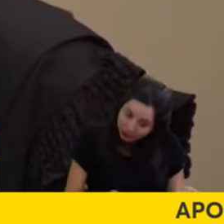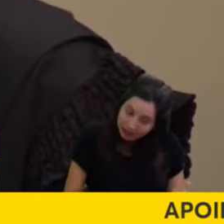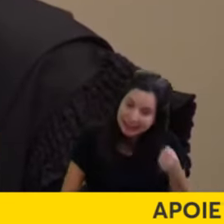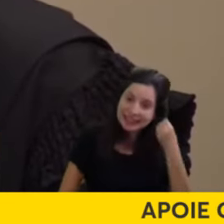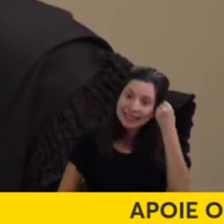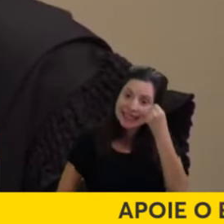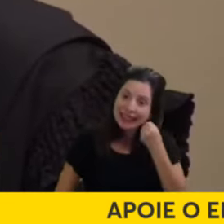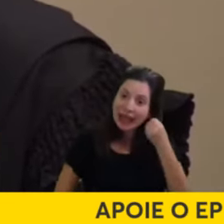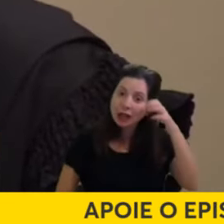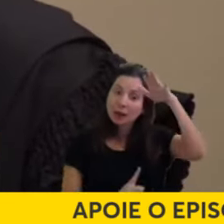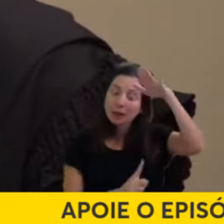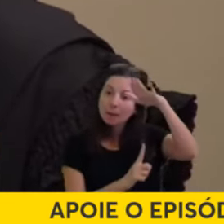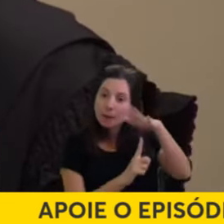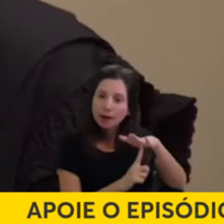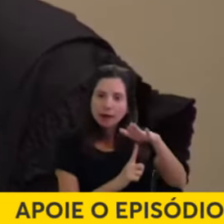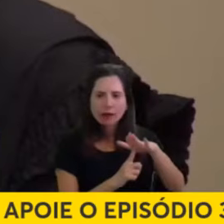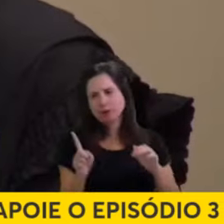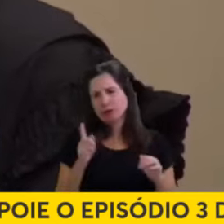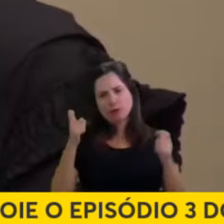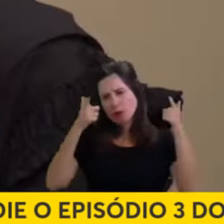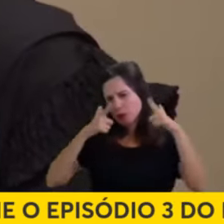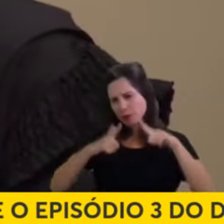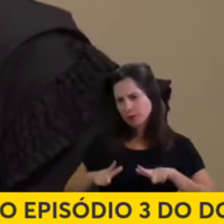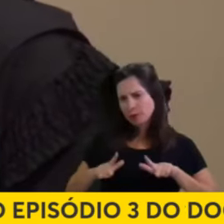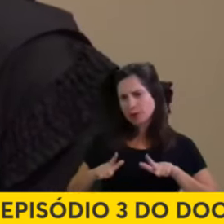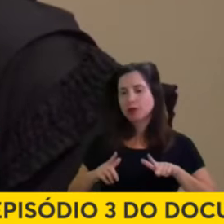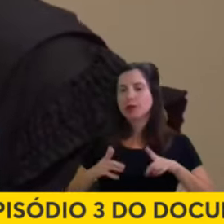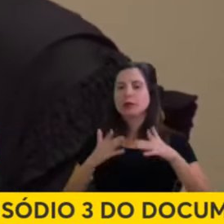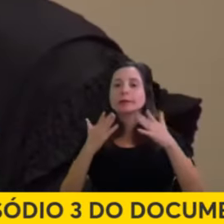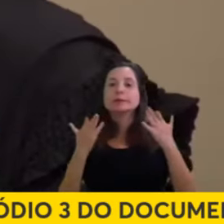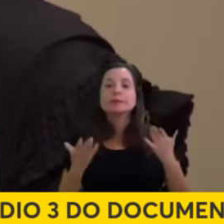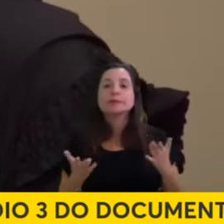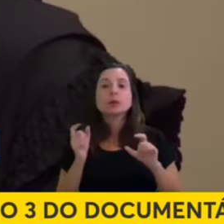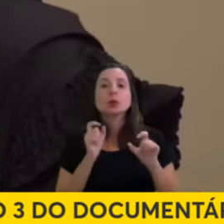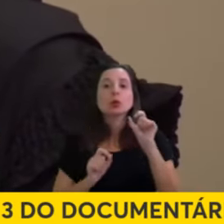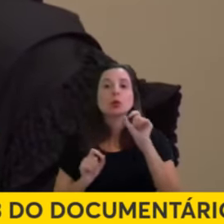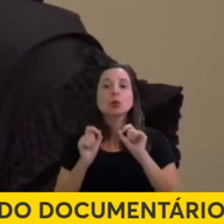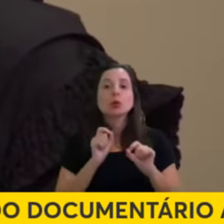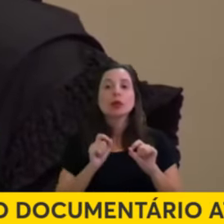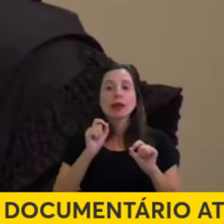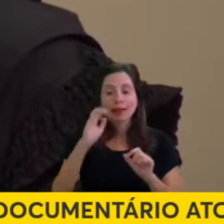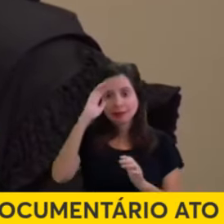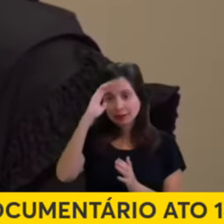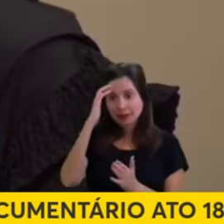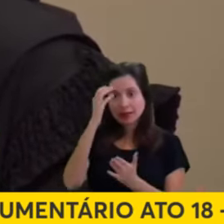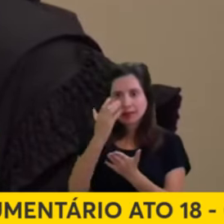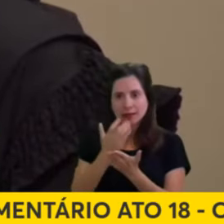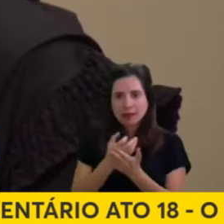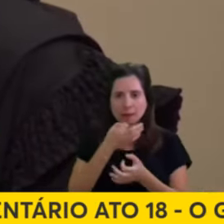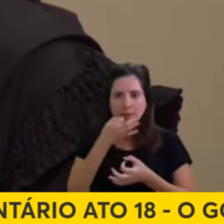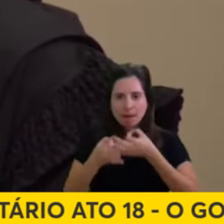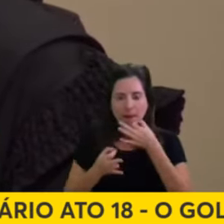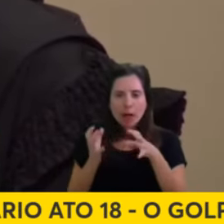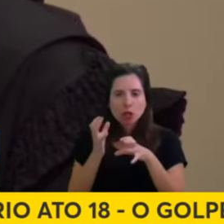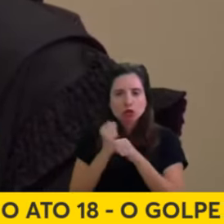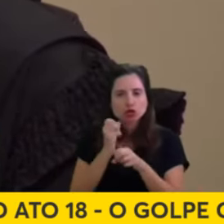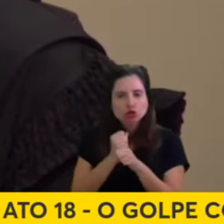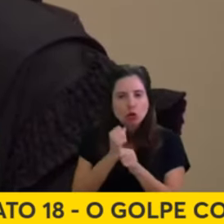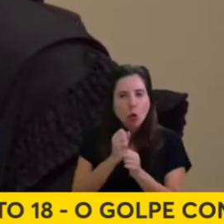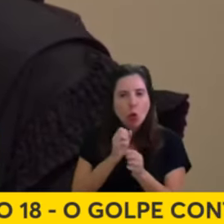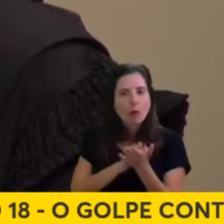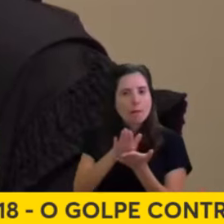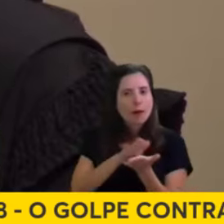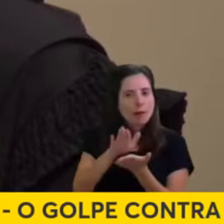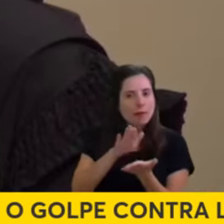não ocorreu vale a pena repetir não é difícil viumar que a adoção desta tese simples soma das despesas para apurar abuso abia